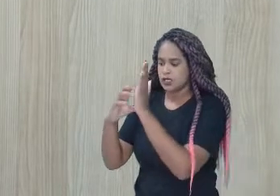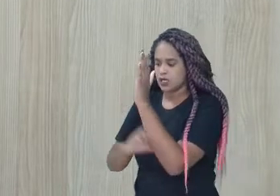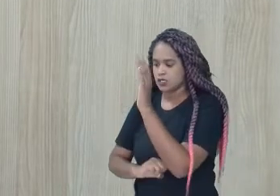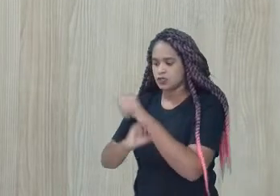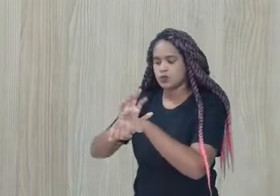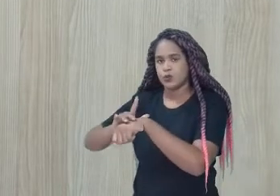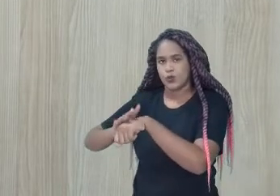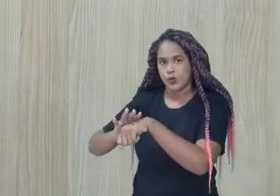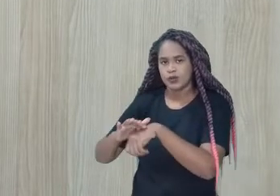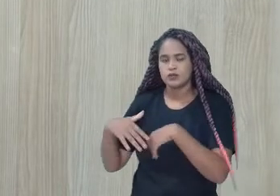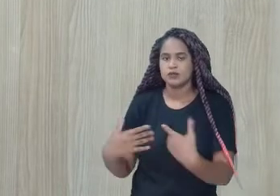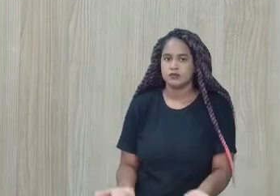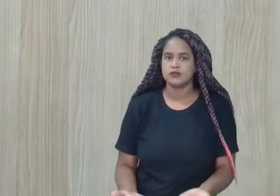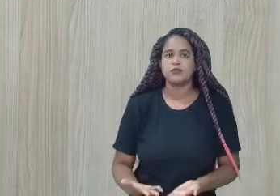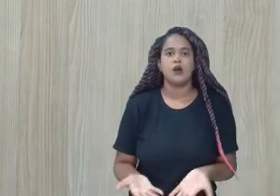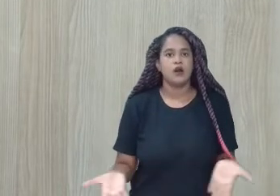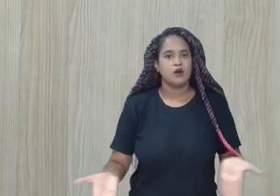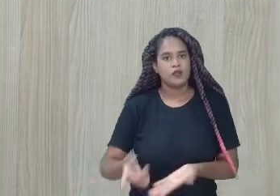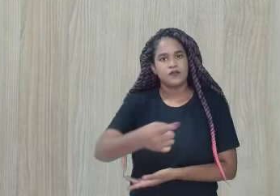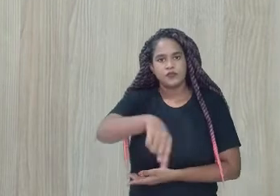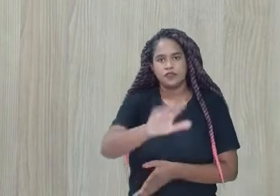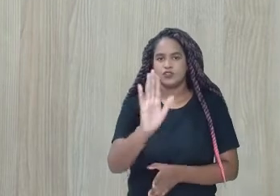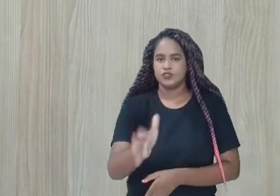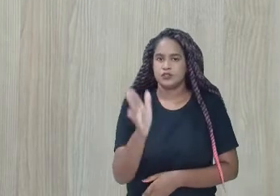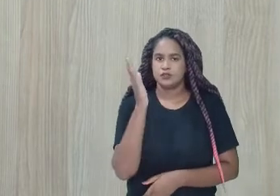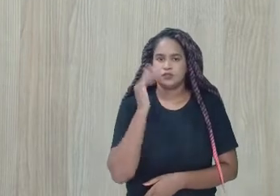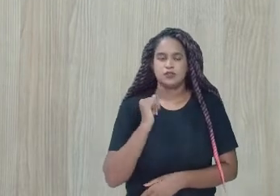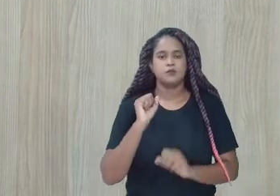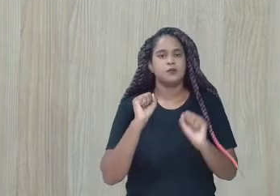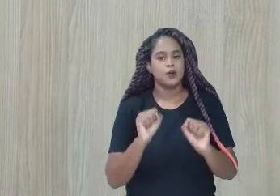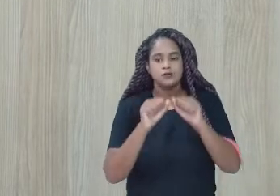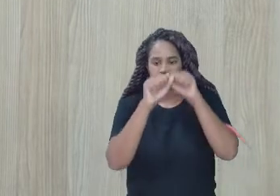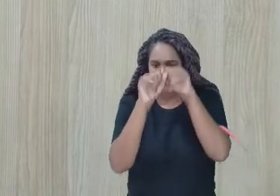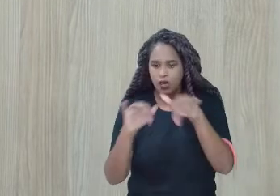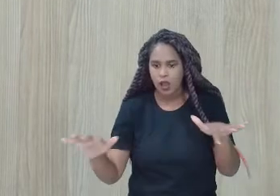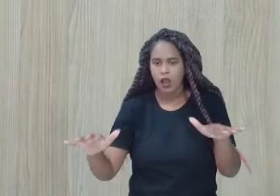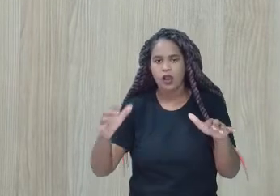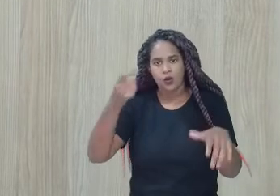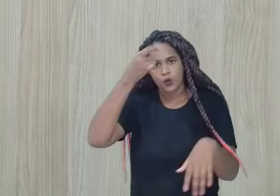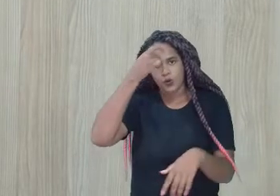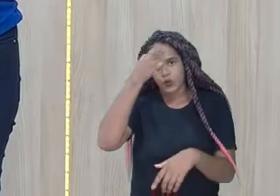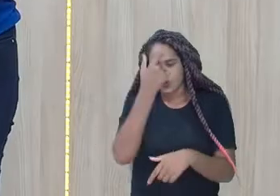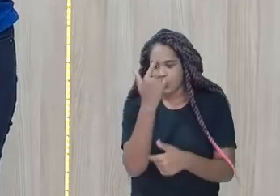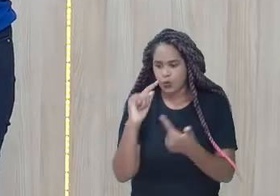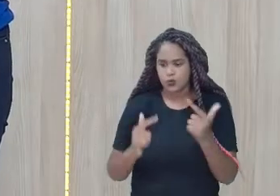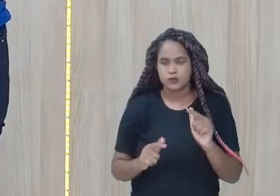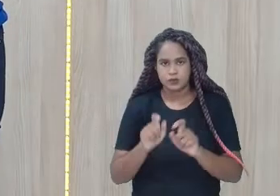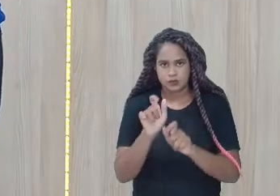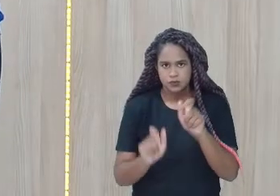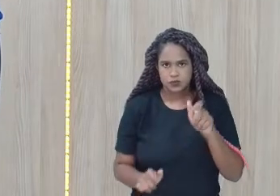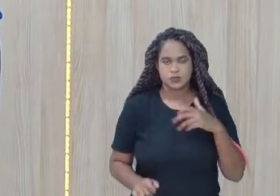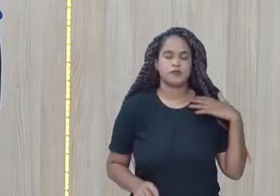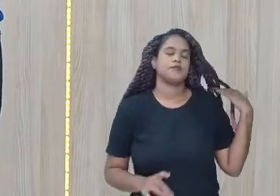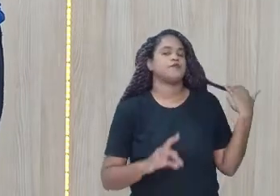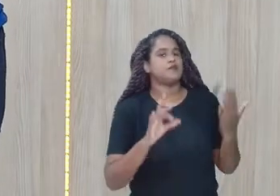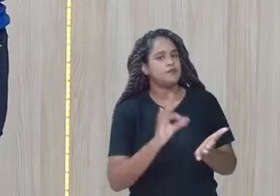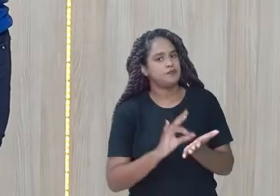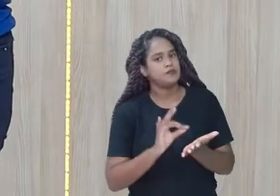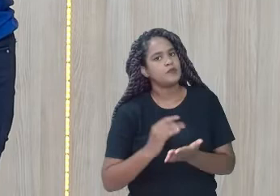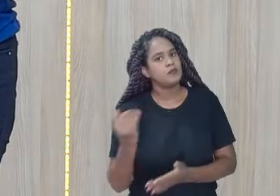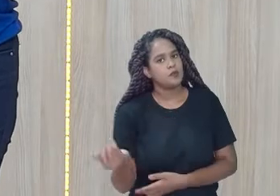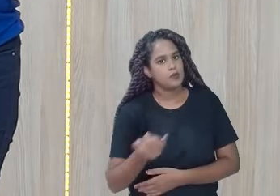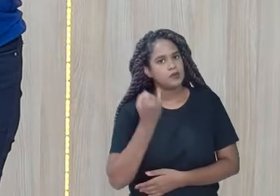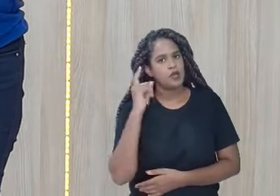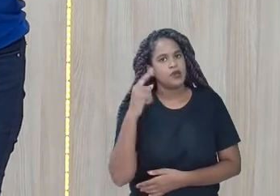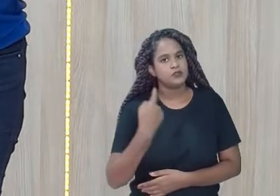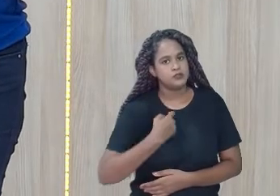já sabem e, como eu disse aqui, vocês já podem estar falando para outras pessoas também. Isso, pessoal, é muito importante que nós